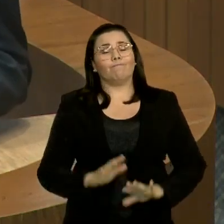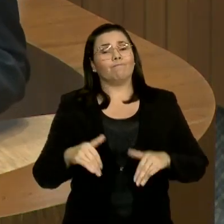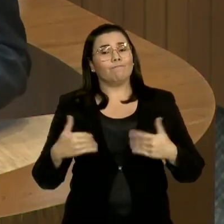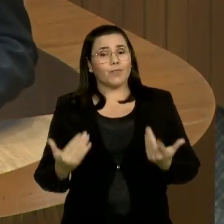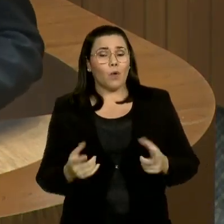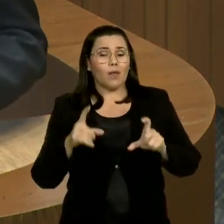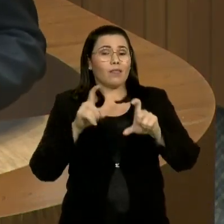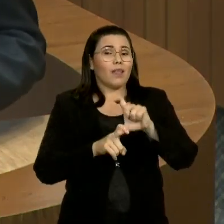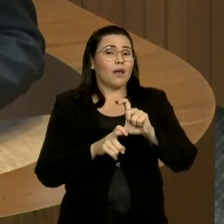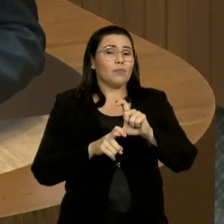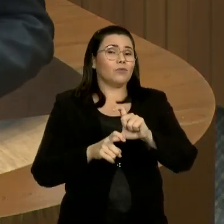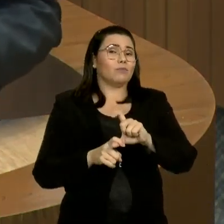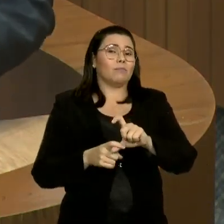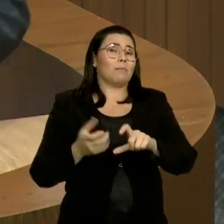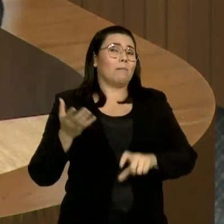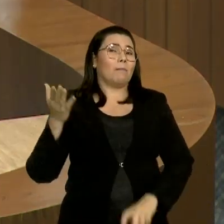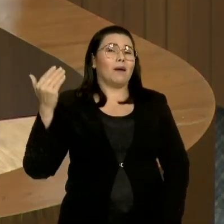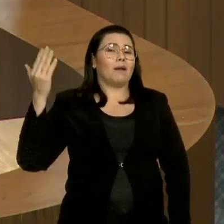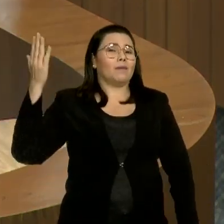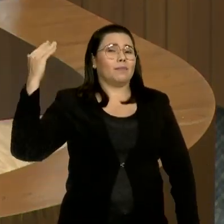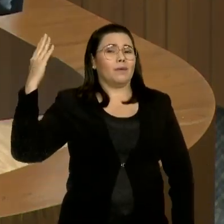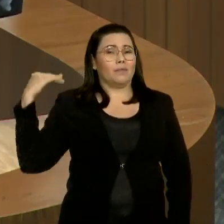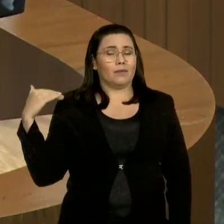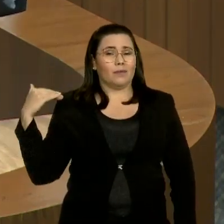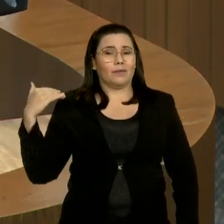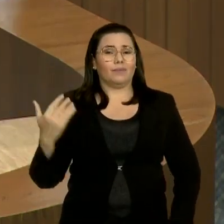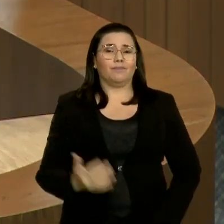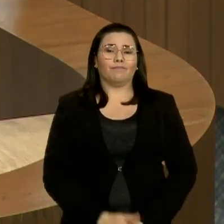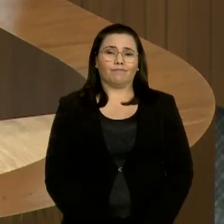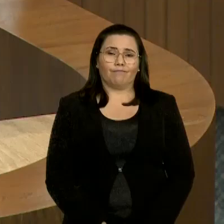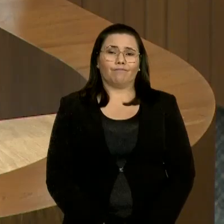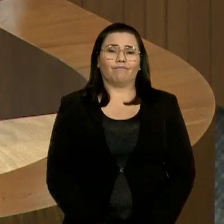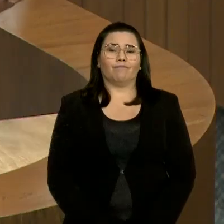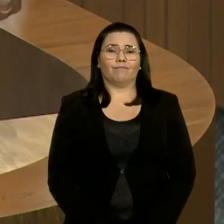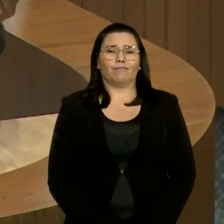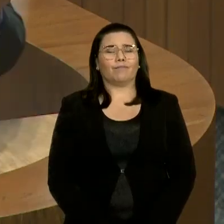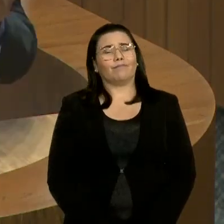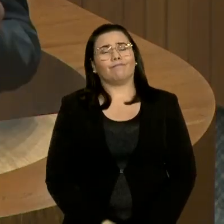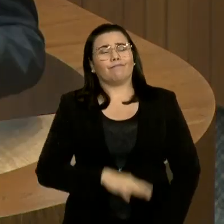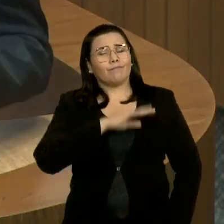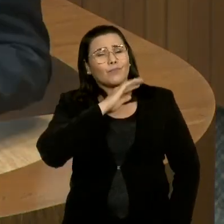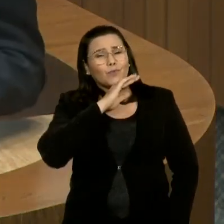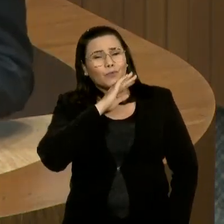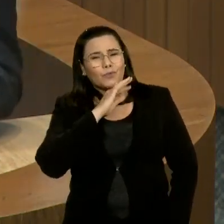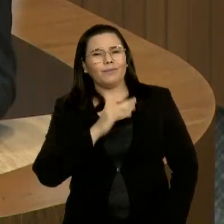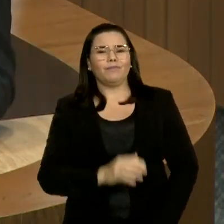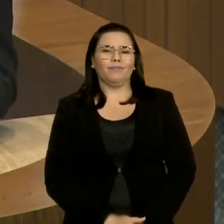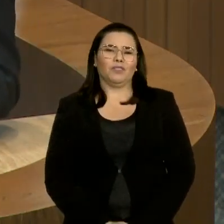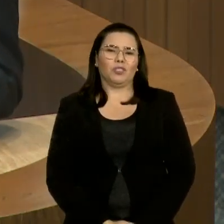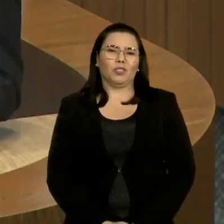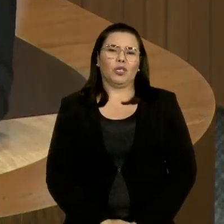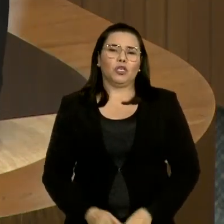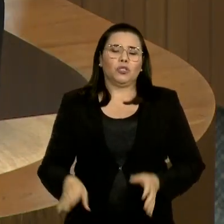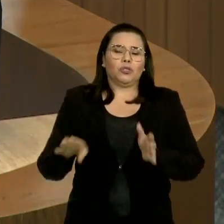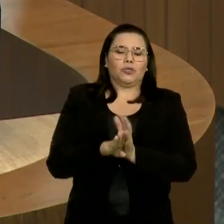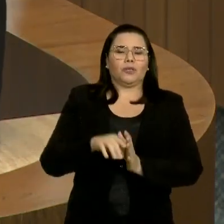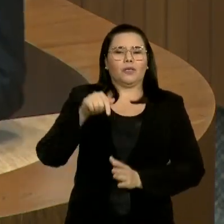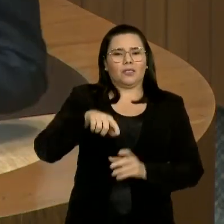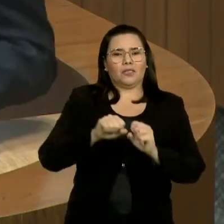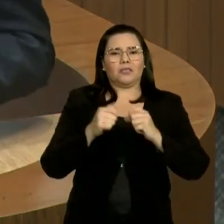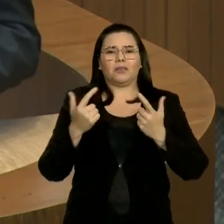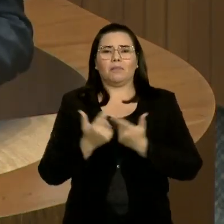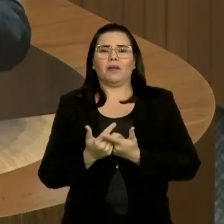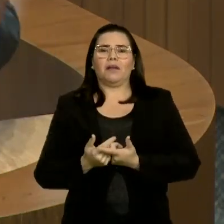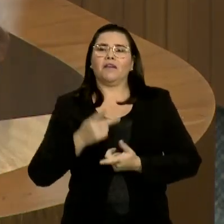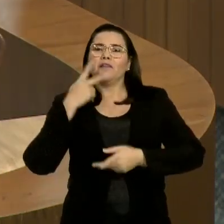através de números então é muito ruim fazer uma fala aqui como se o